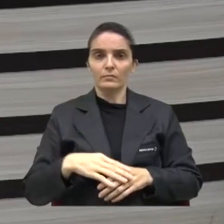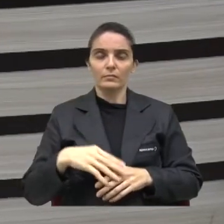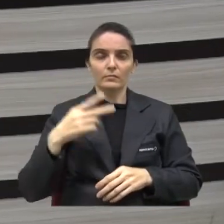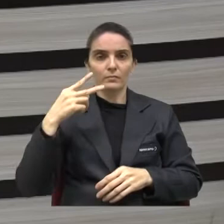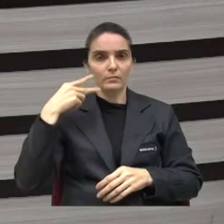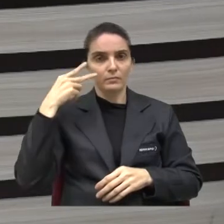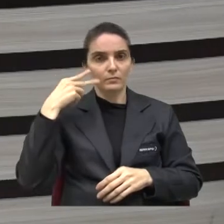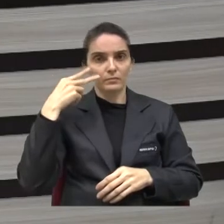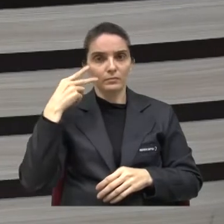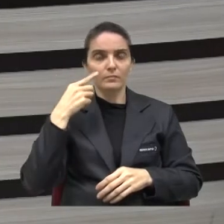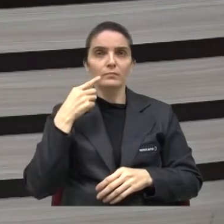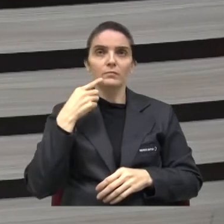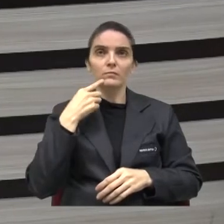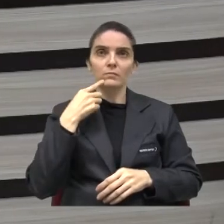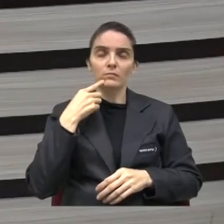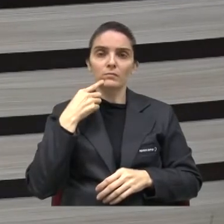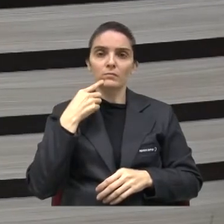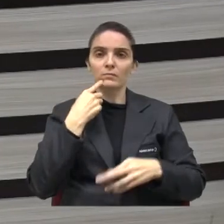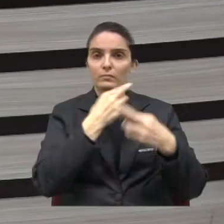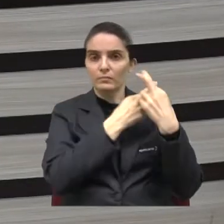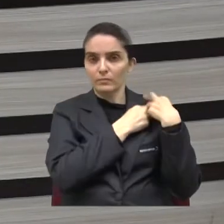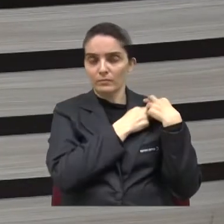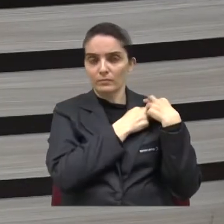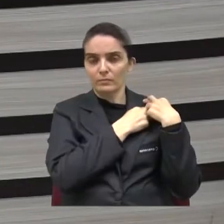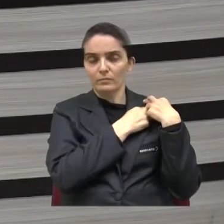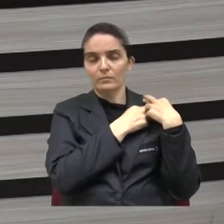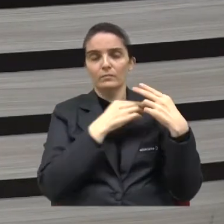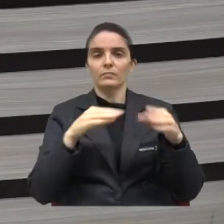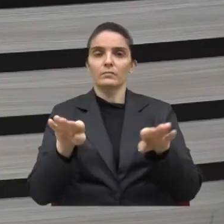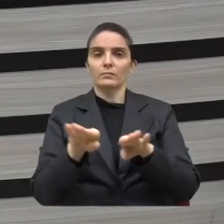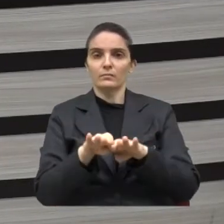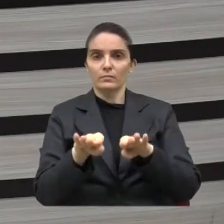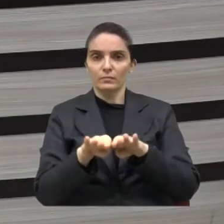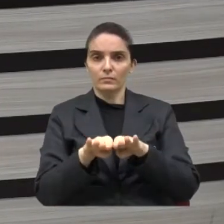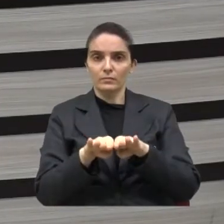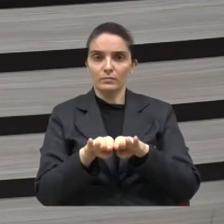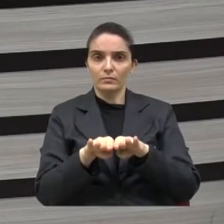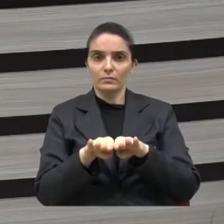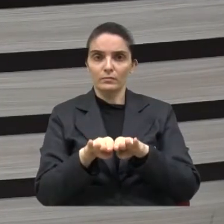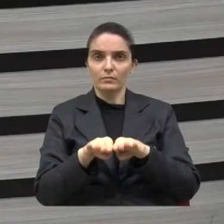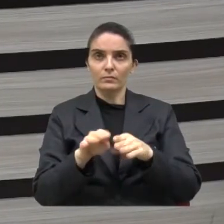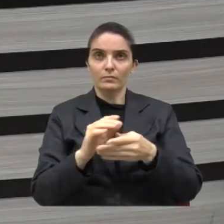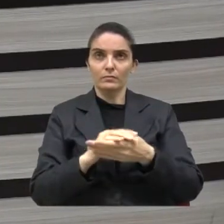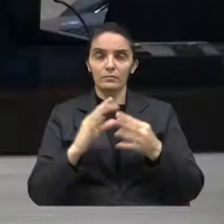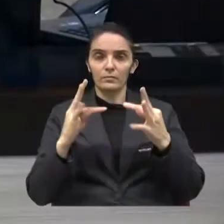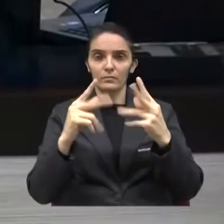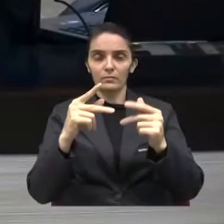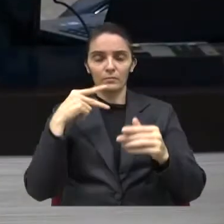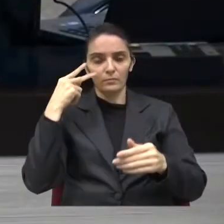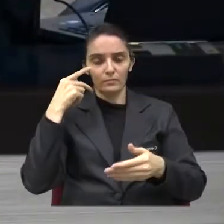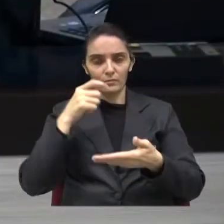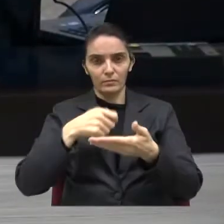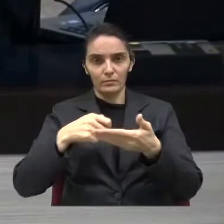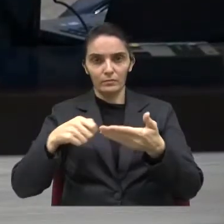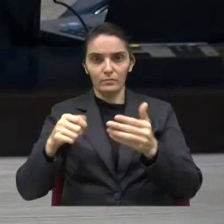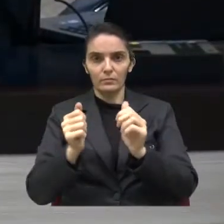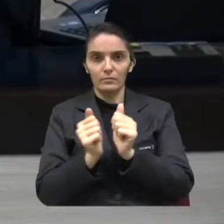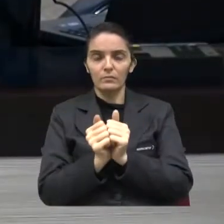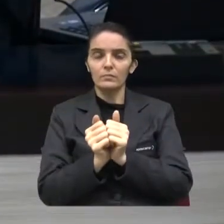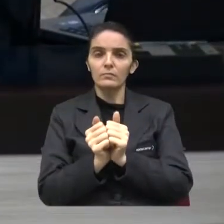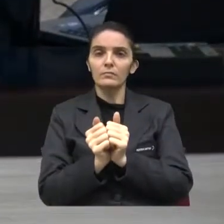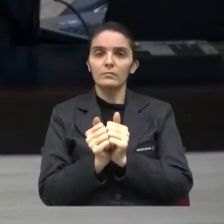Vereador Cleiton Aparecido da Silva, e creio que todos os demais vereadores constam